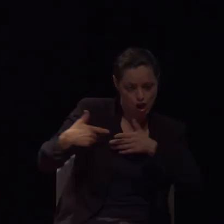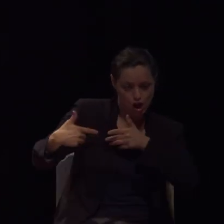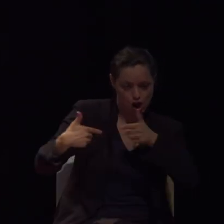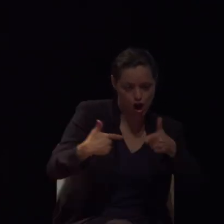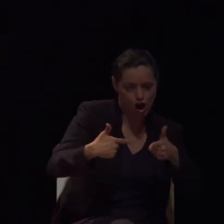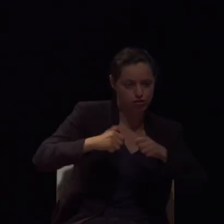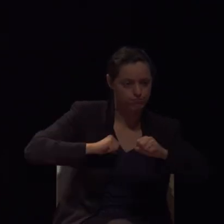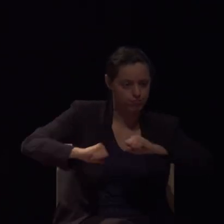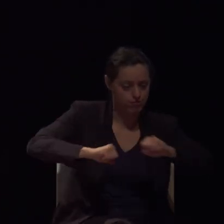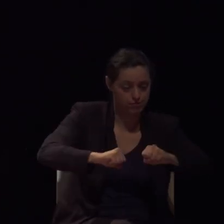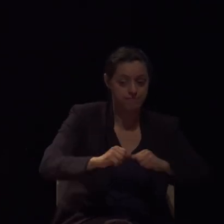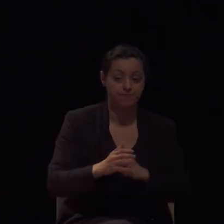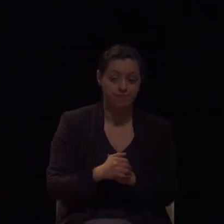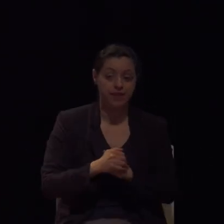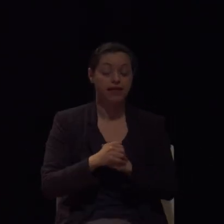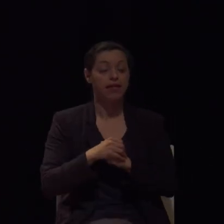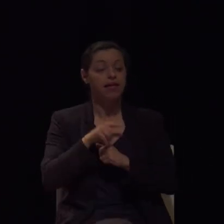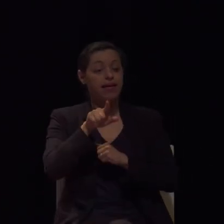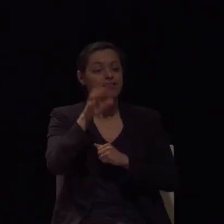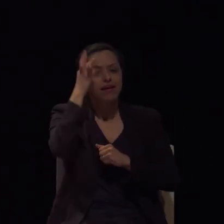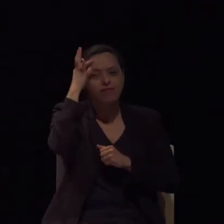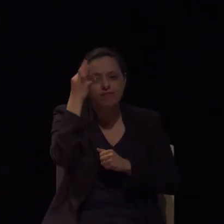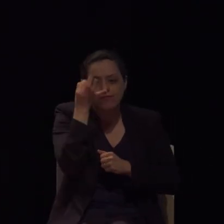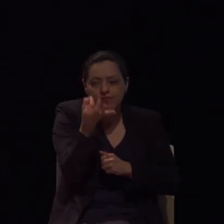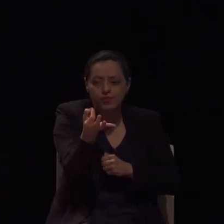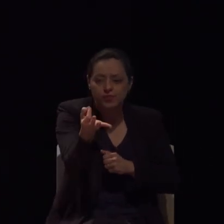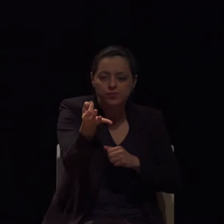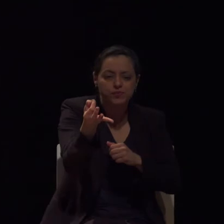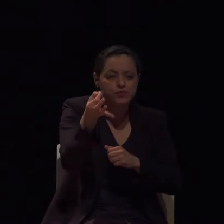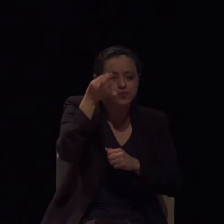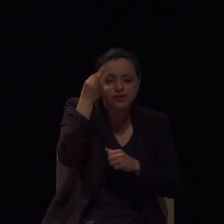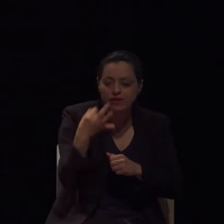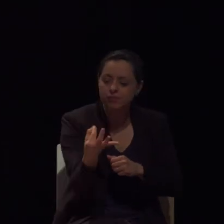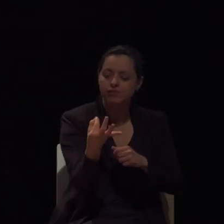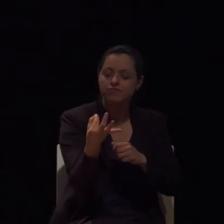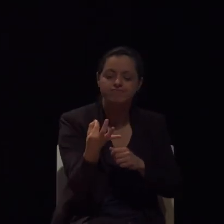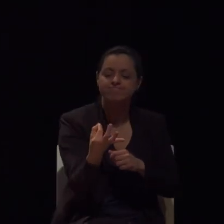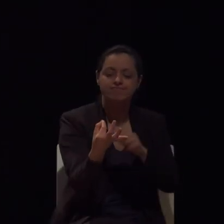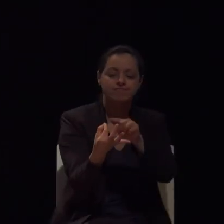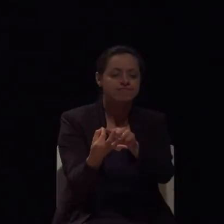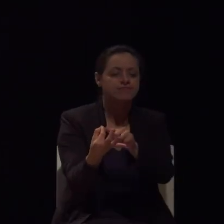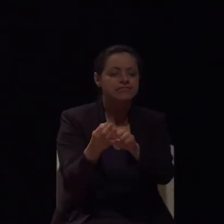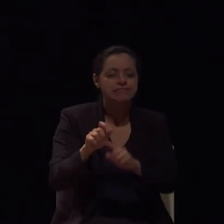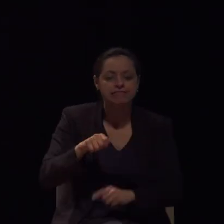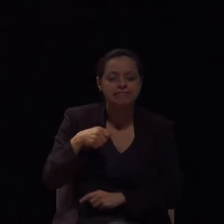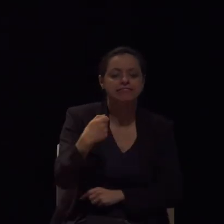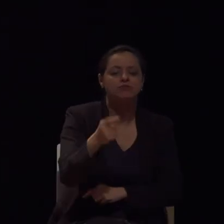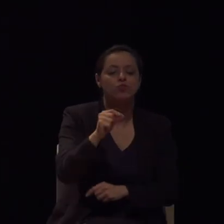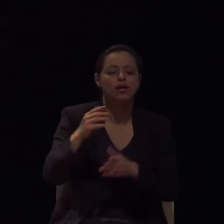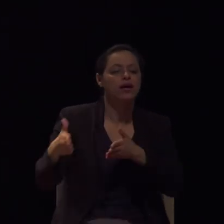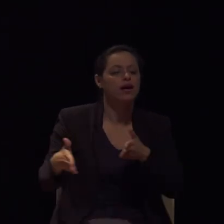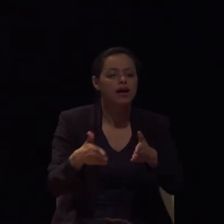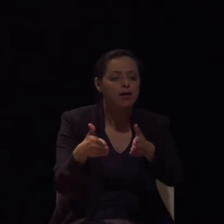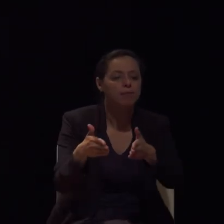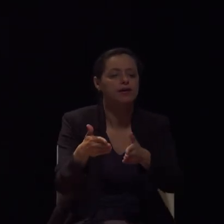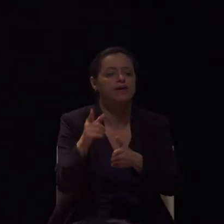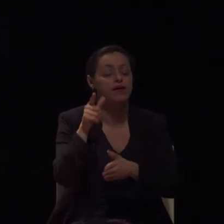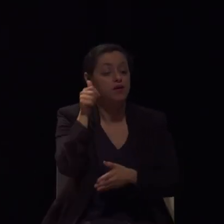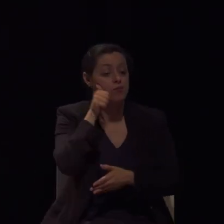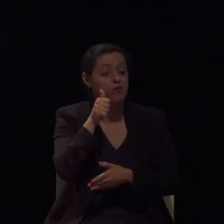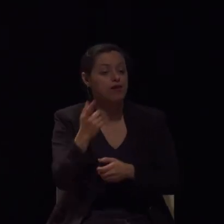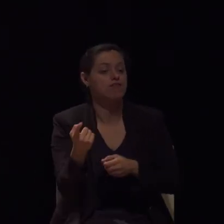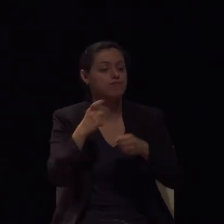que ela tomasse um caminho que era um caminho que voltou pra casa voltou pra minas gerais voltou para a terra